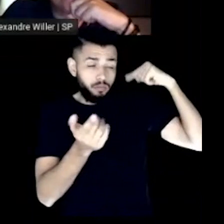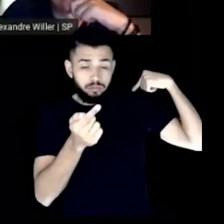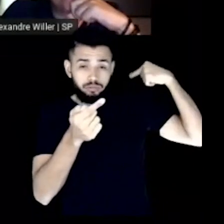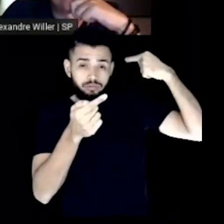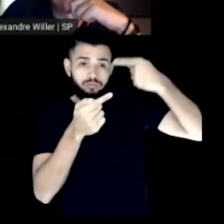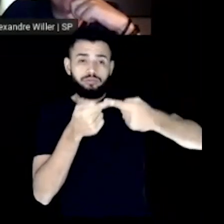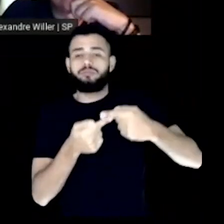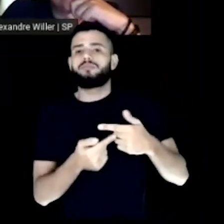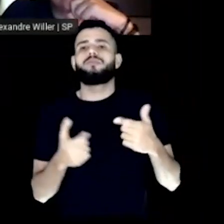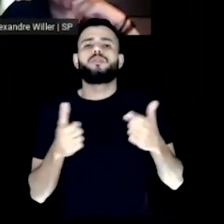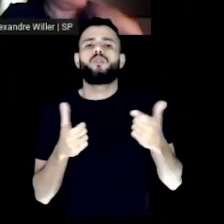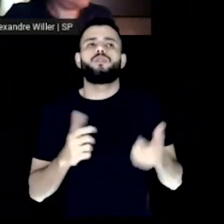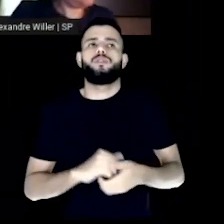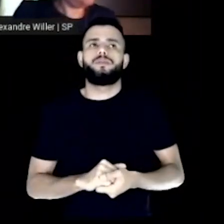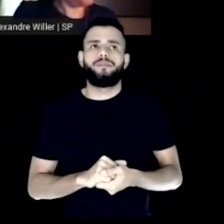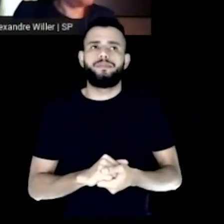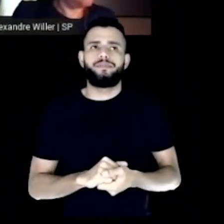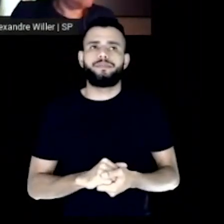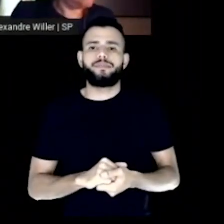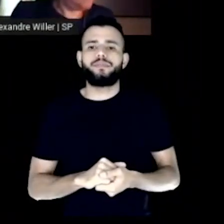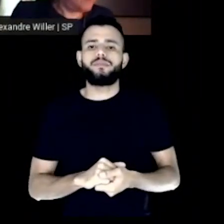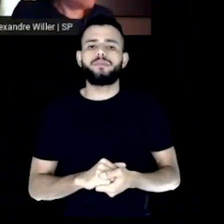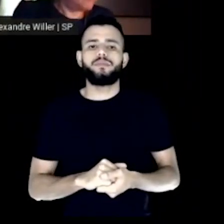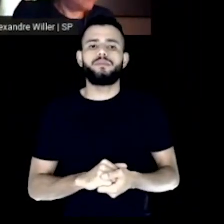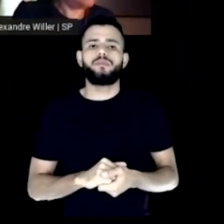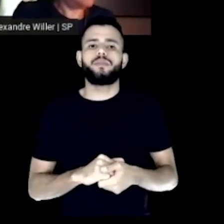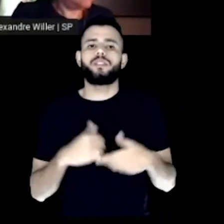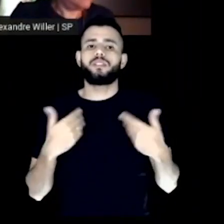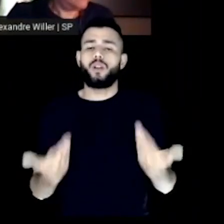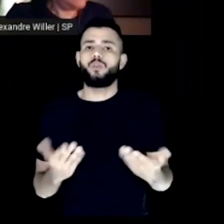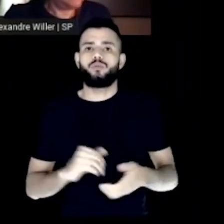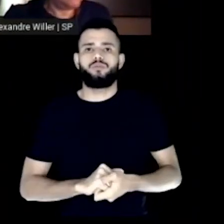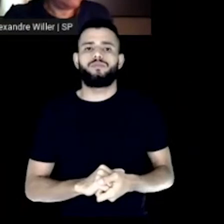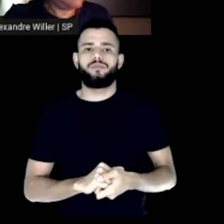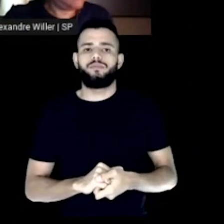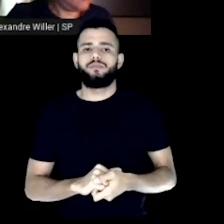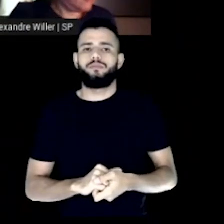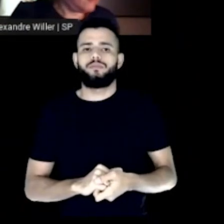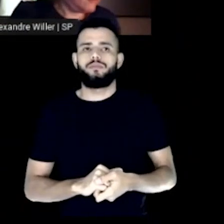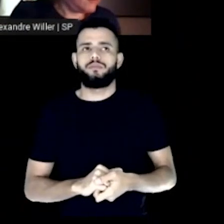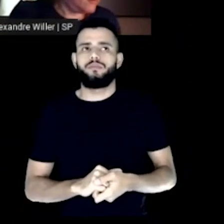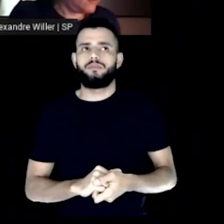a puxar por esse fio, até onde eu chego, sabe? Então,